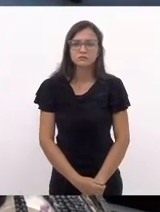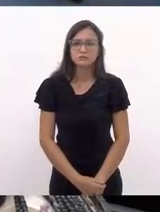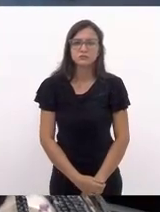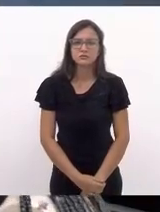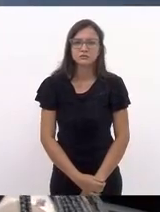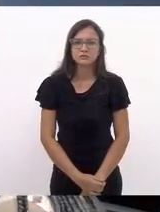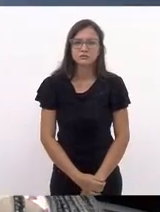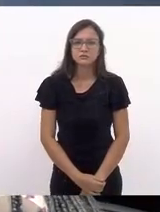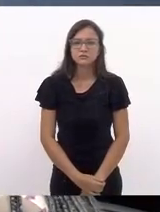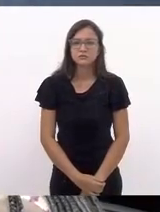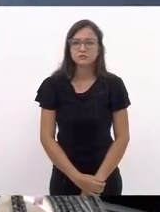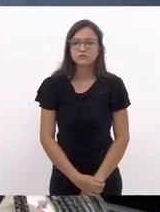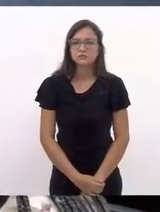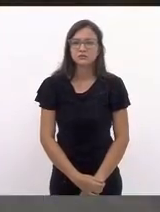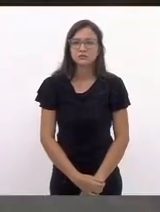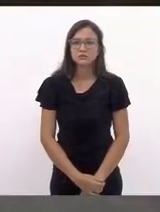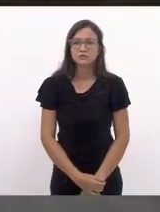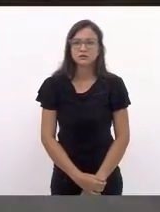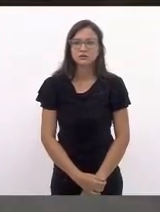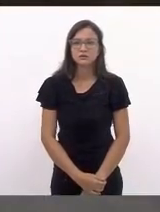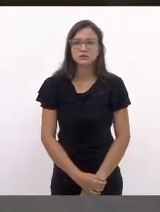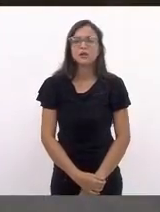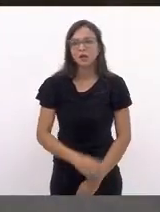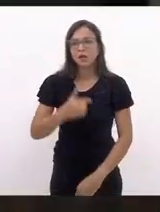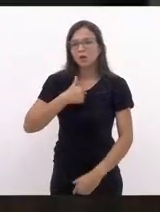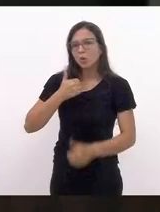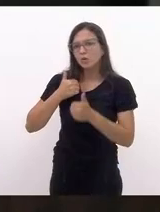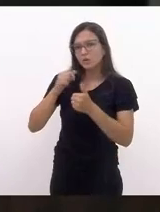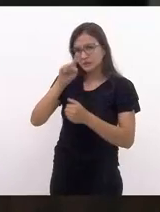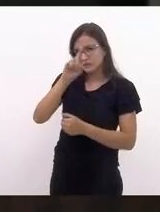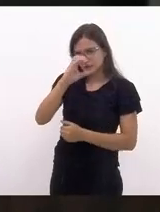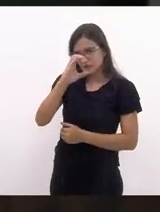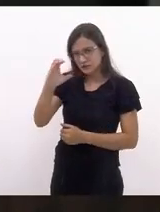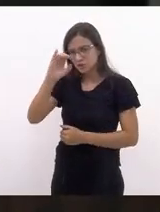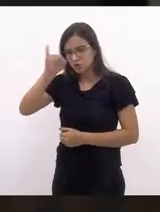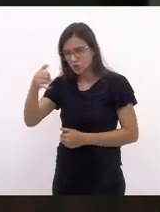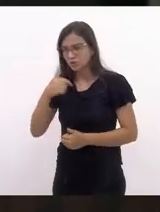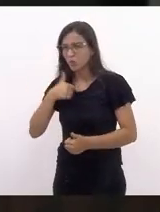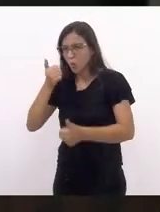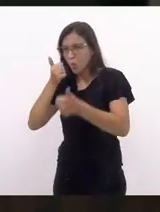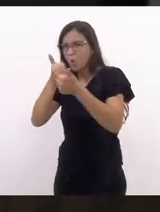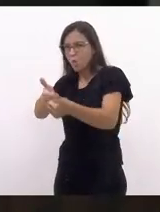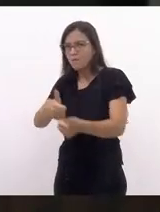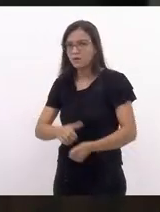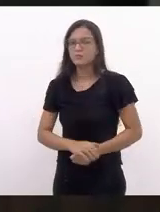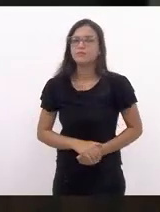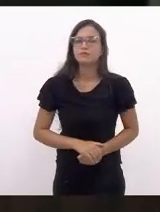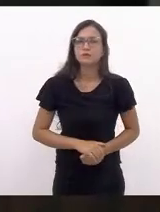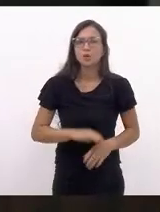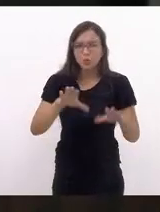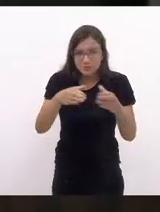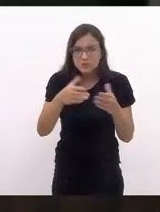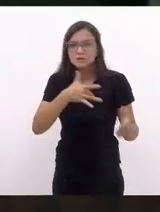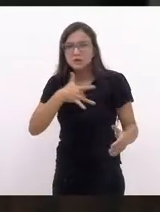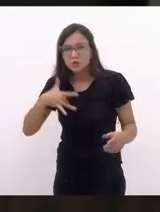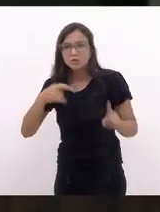o presidente acompanha parecer da ccj comissão de saúde deputada Martha Rocha